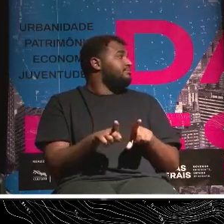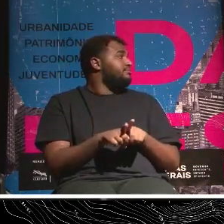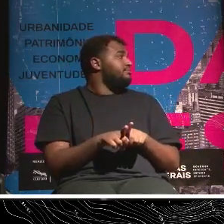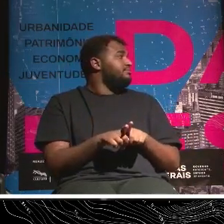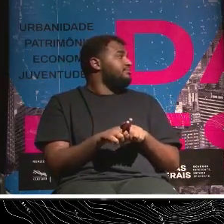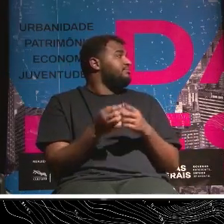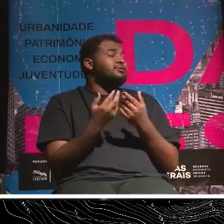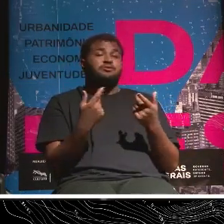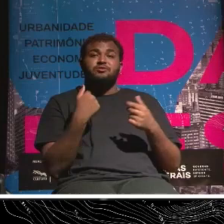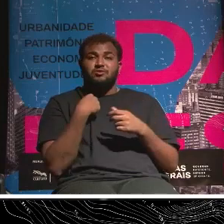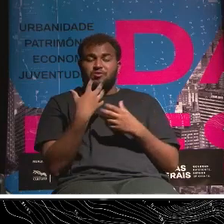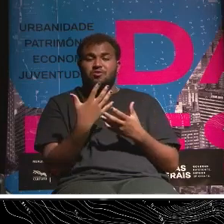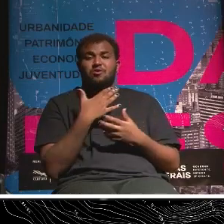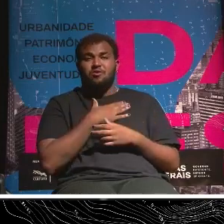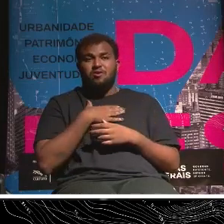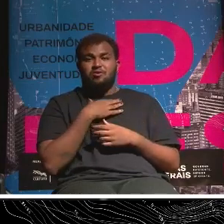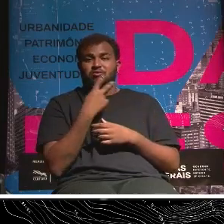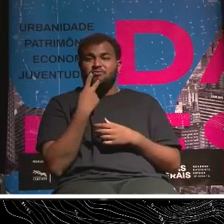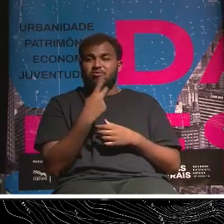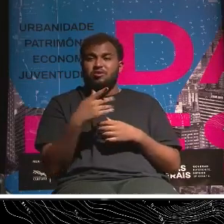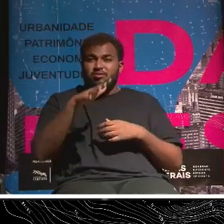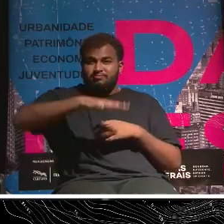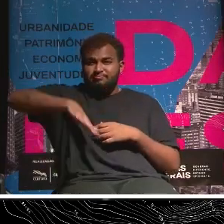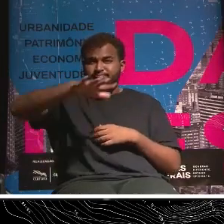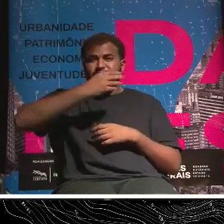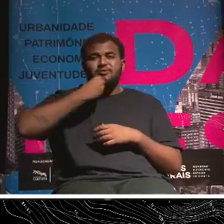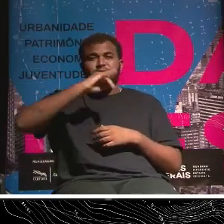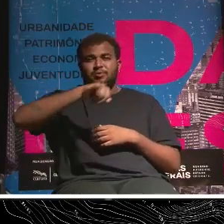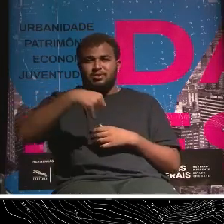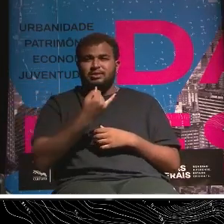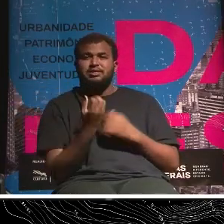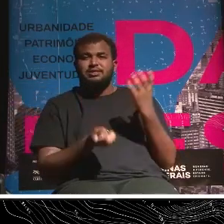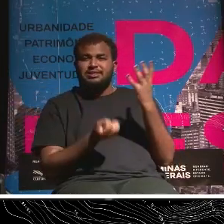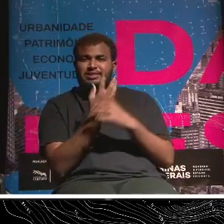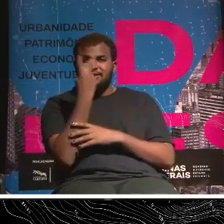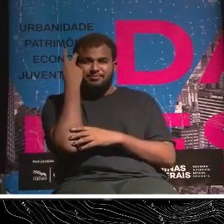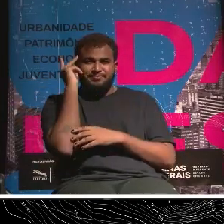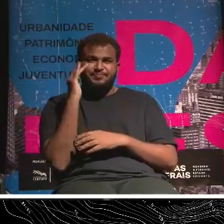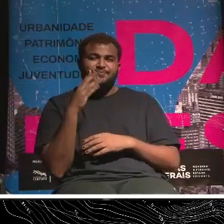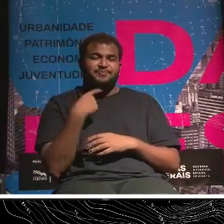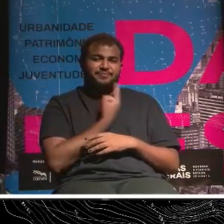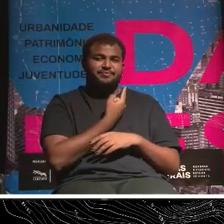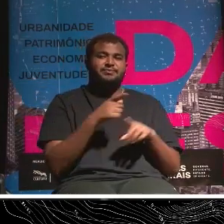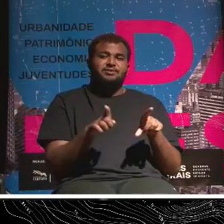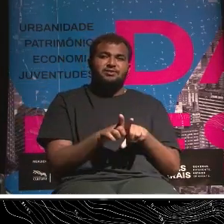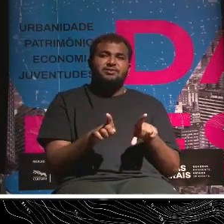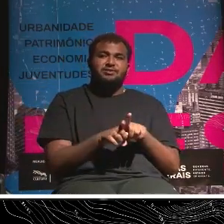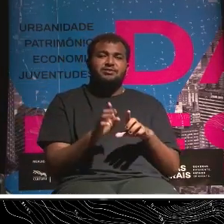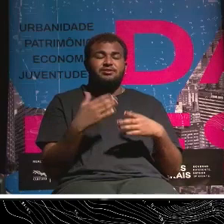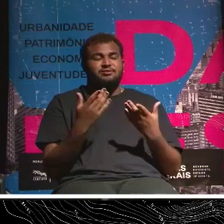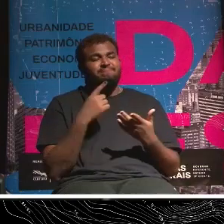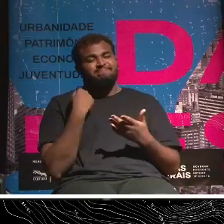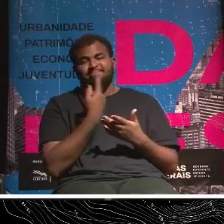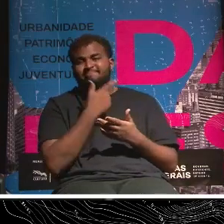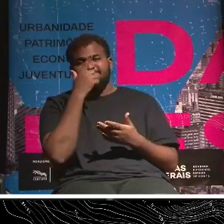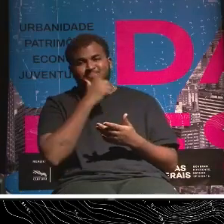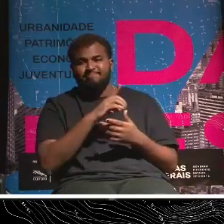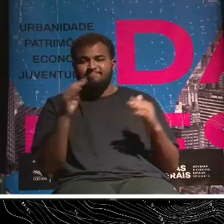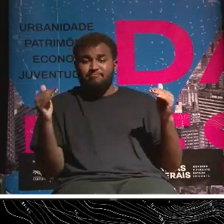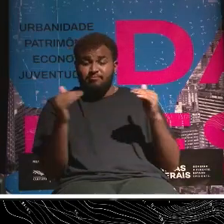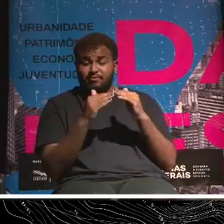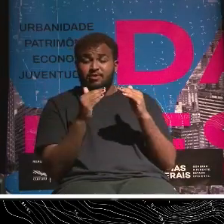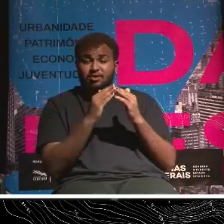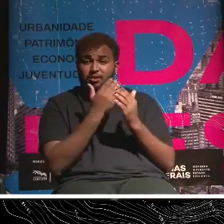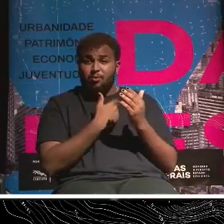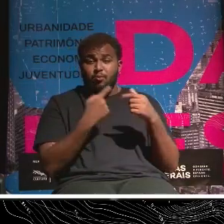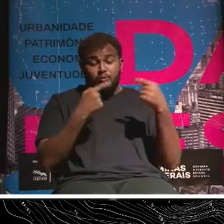e de algo que eu gosto de falar que são novos espaços de oportunidade criados por nós, também, assim. Então, talvez a gente não consiga ali atingir a política pública